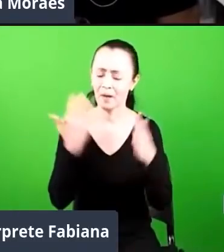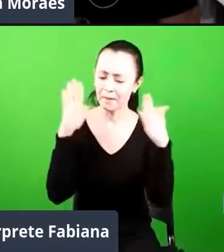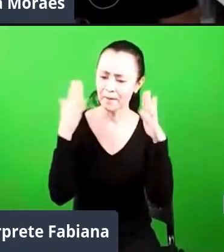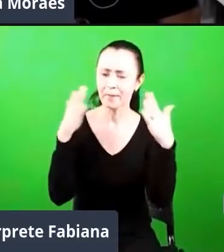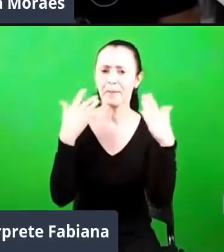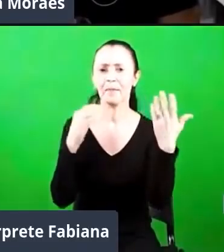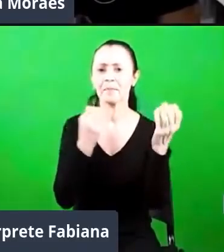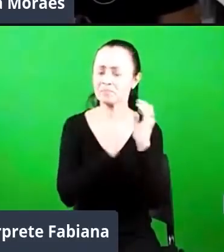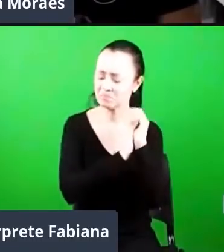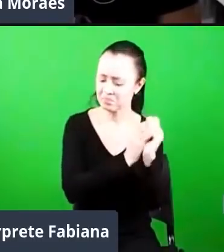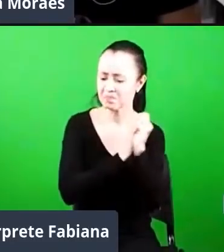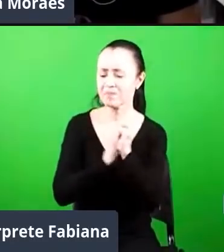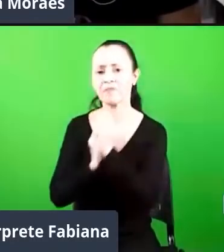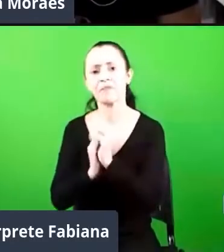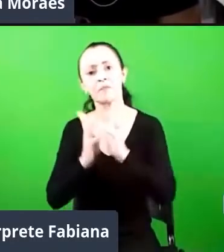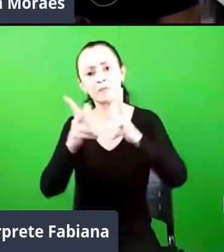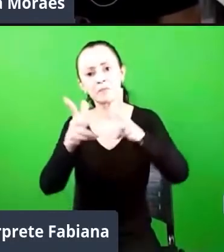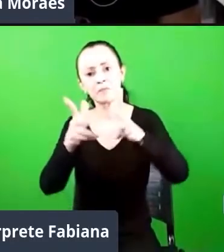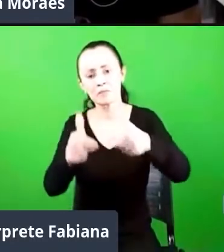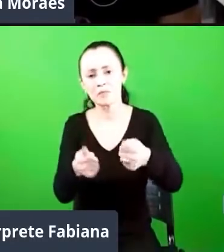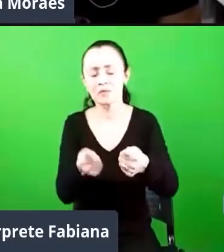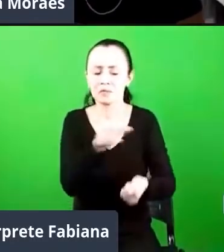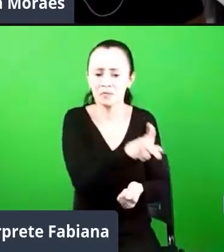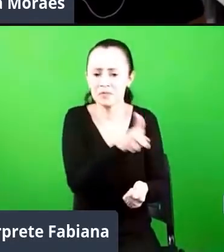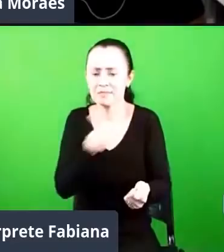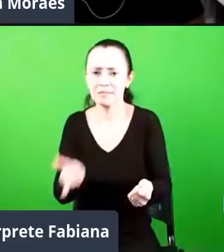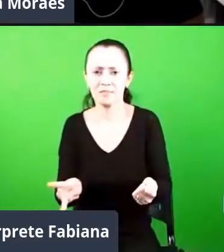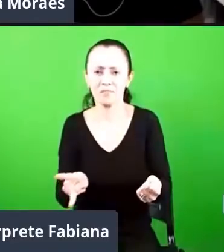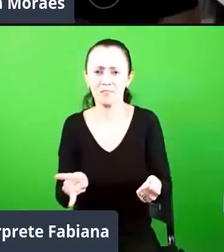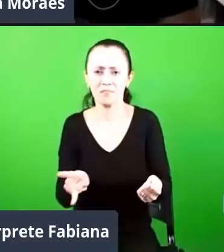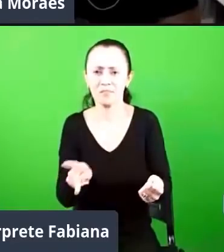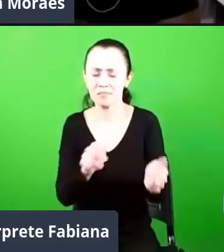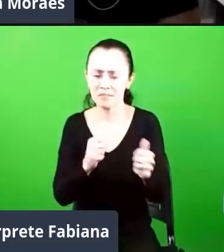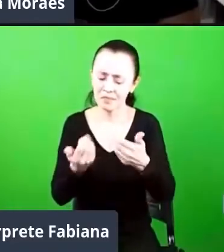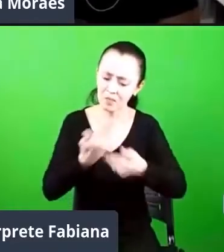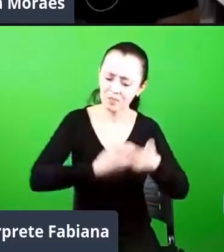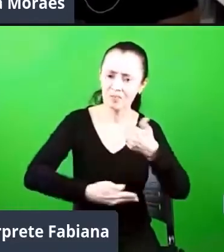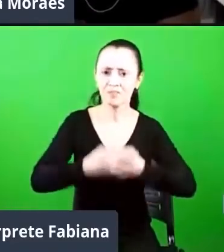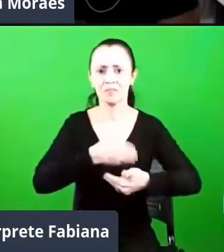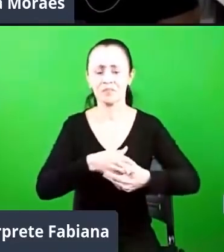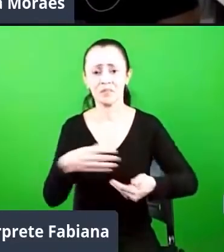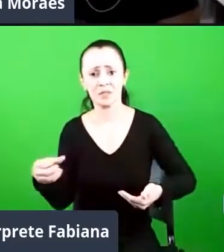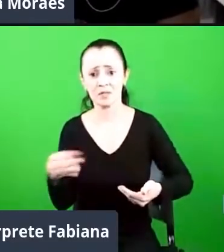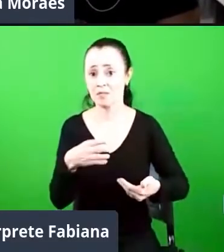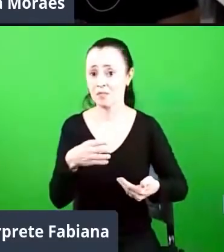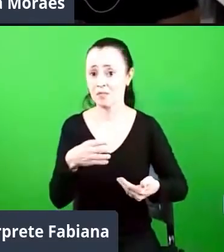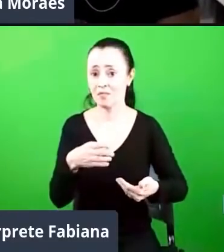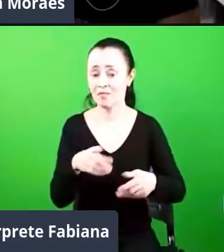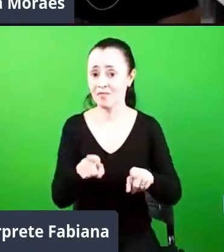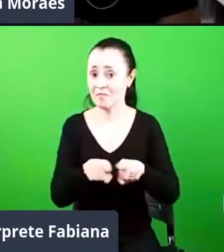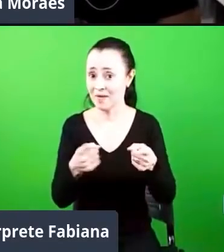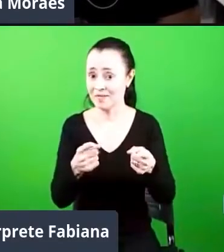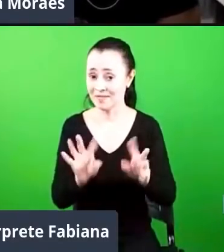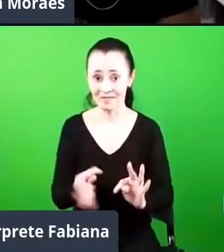estão envolvidos com esse novo que não é novo, né? Porque as tecnologias, elas estão aí, né? Elas já